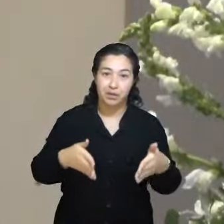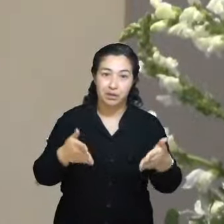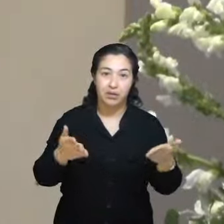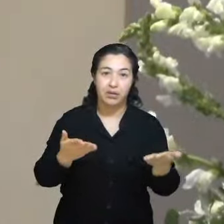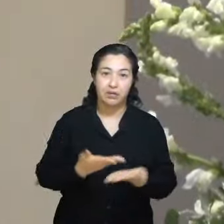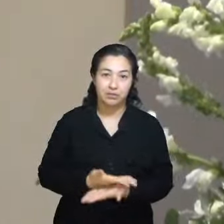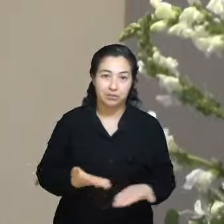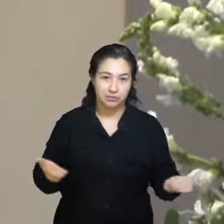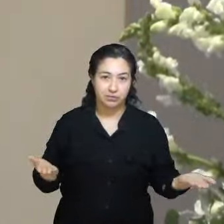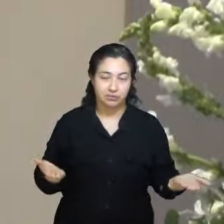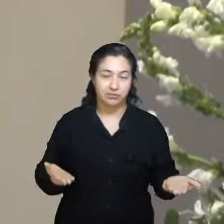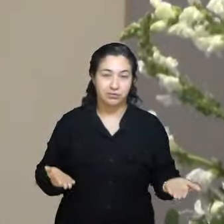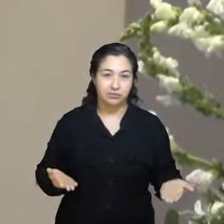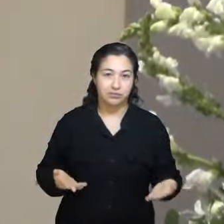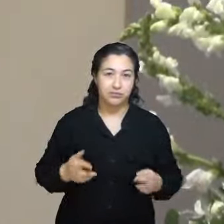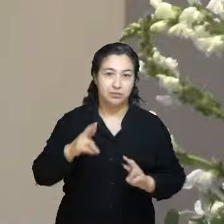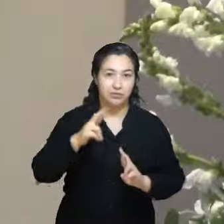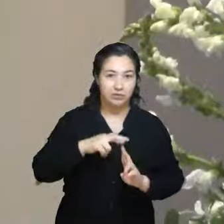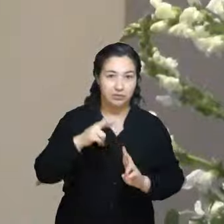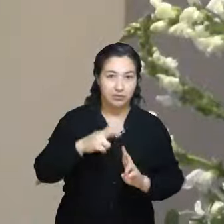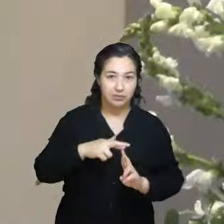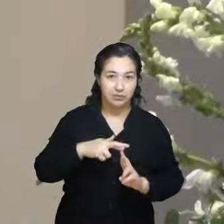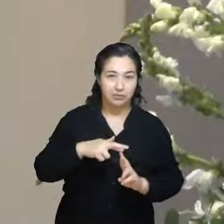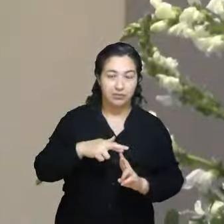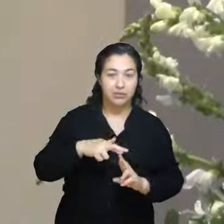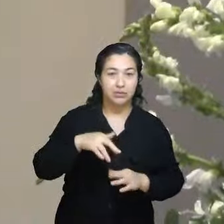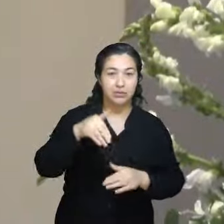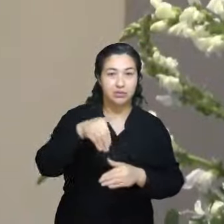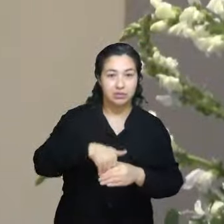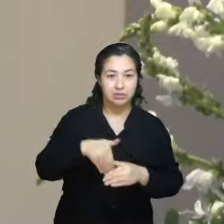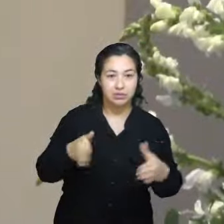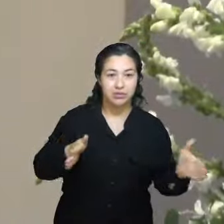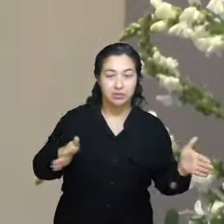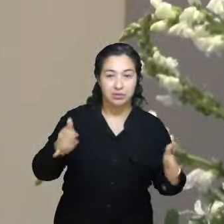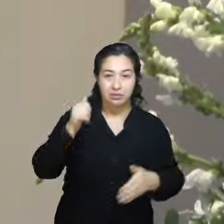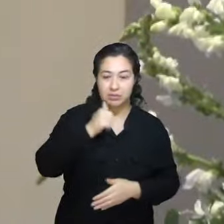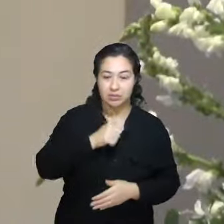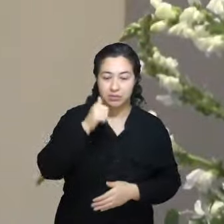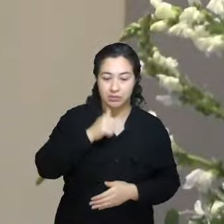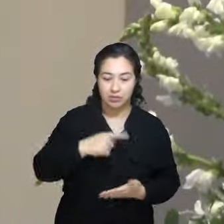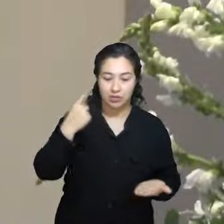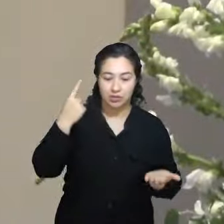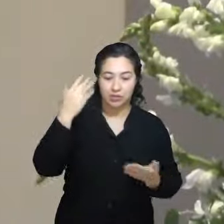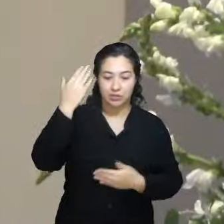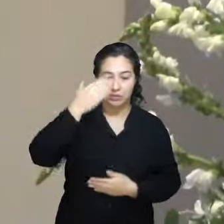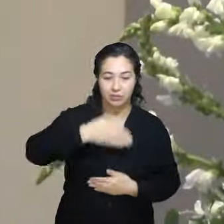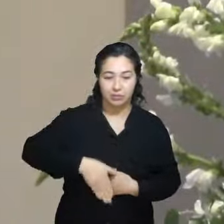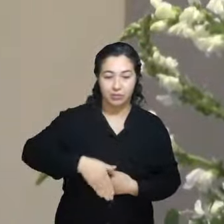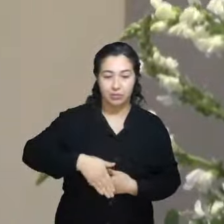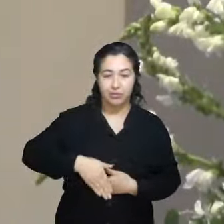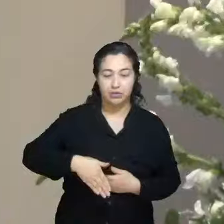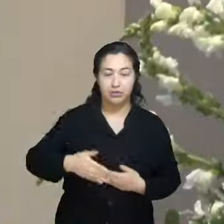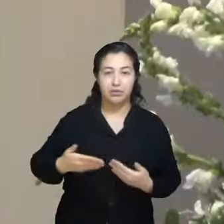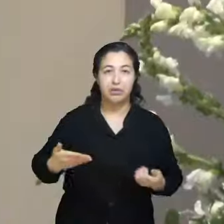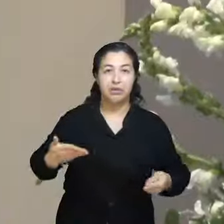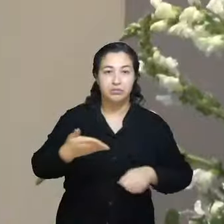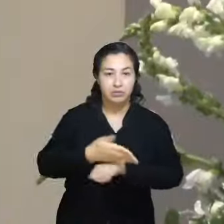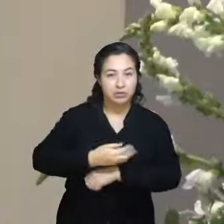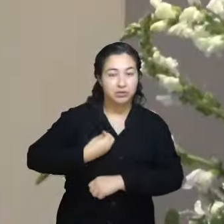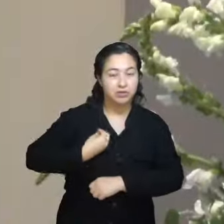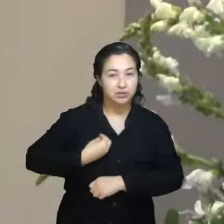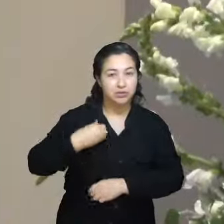consideradas a representatividade eleitoral feminina comprovada no comparecimento massivo às urnas e a representação